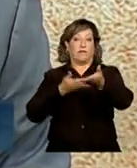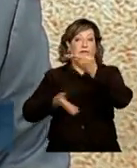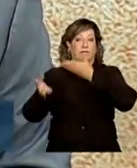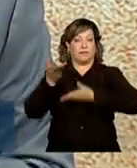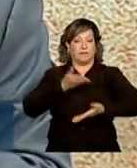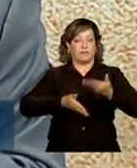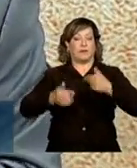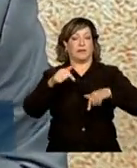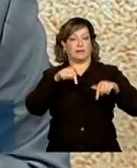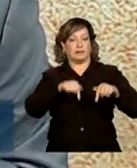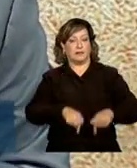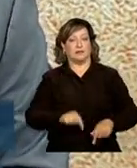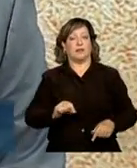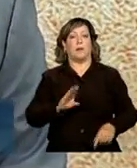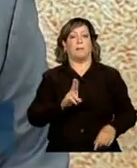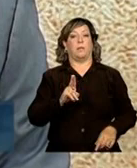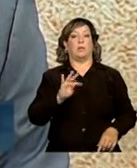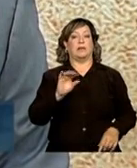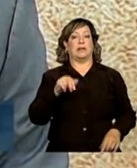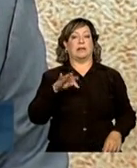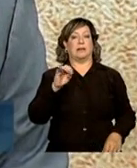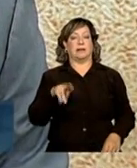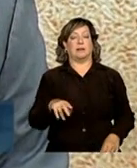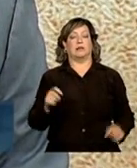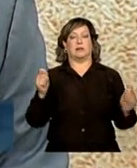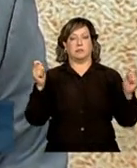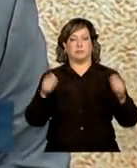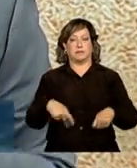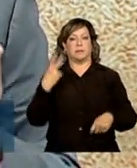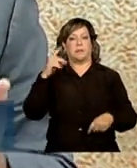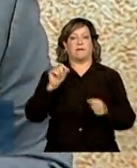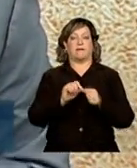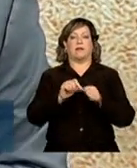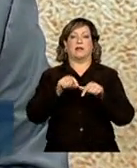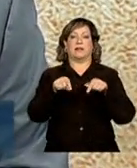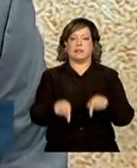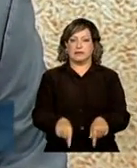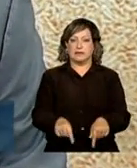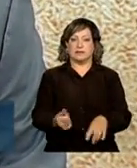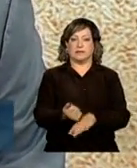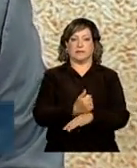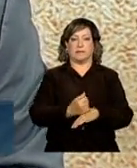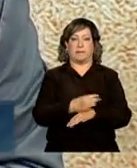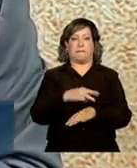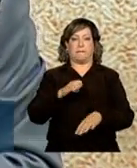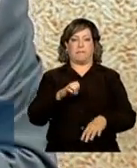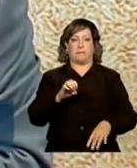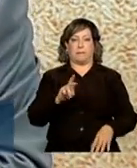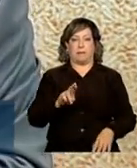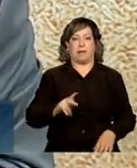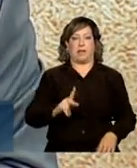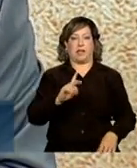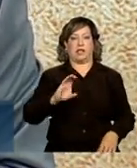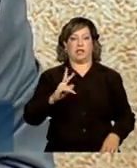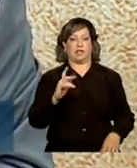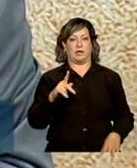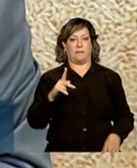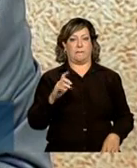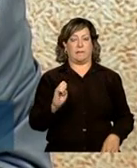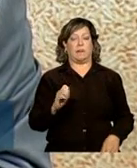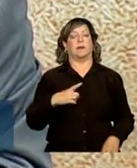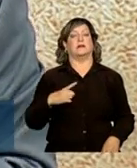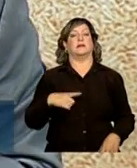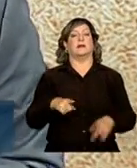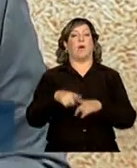brasileira Instituto Butantan se capacitou para isso com a melhor proposta junto com a meric Sharp Dom porque que isso é importante Como disse o